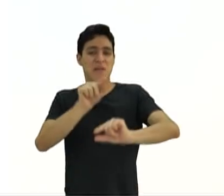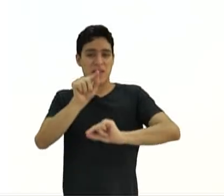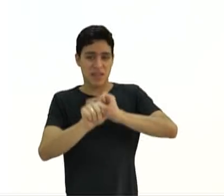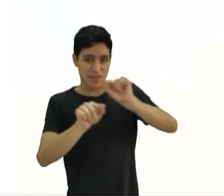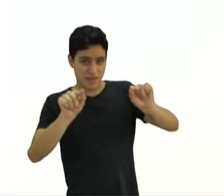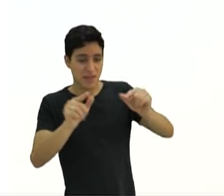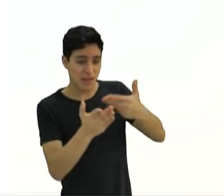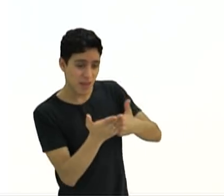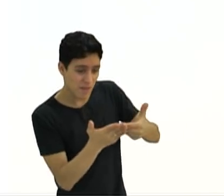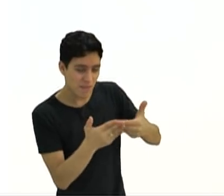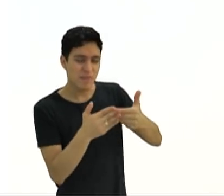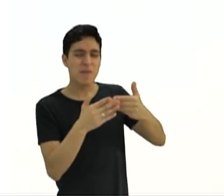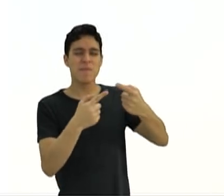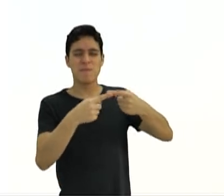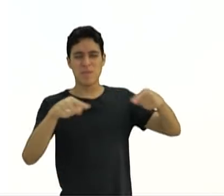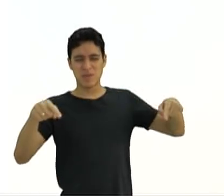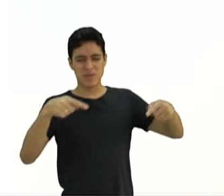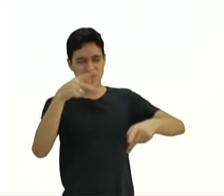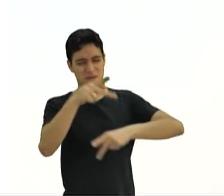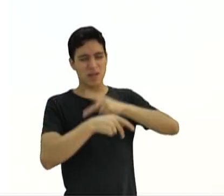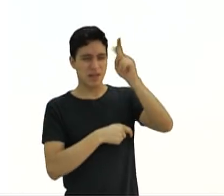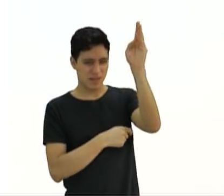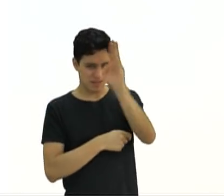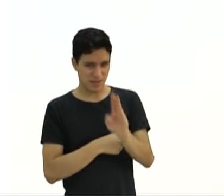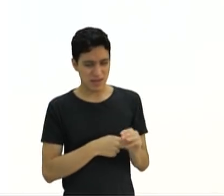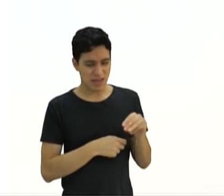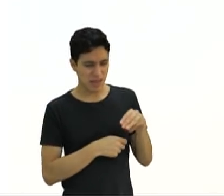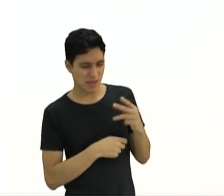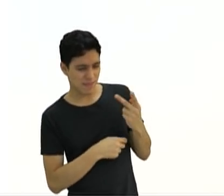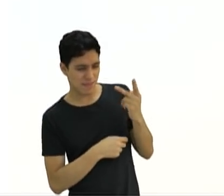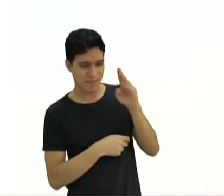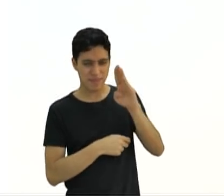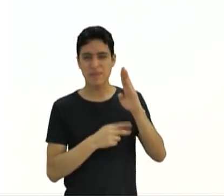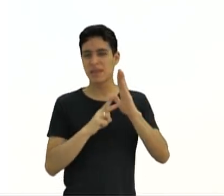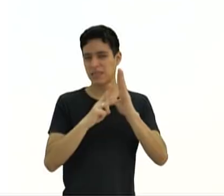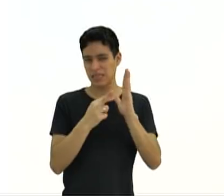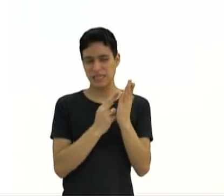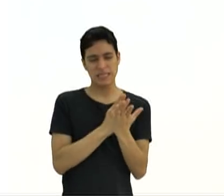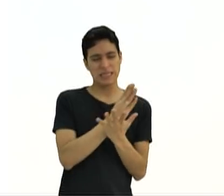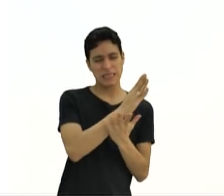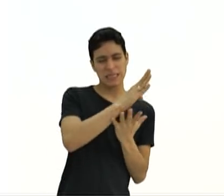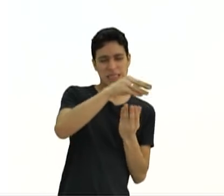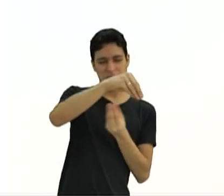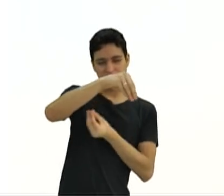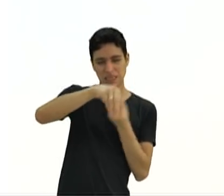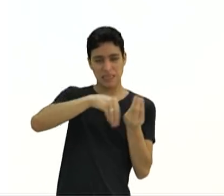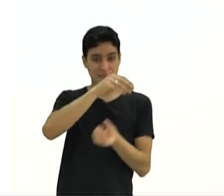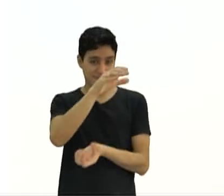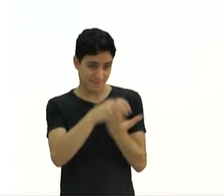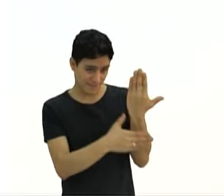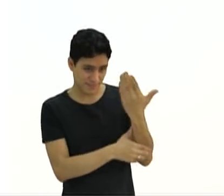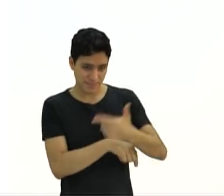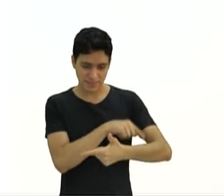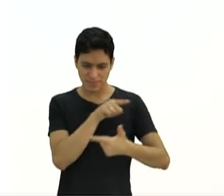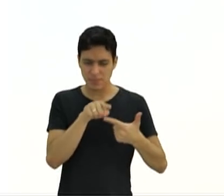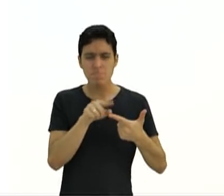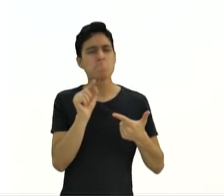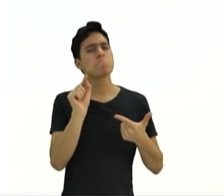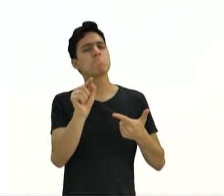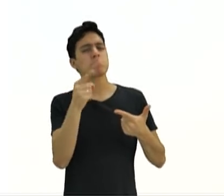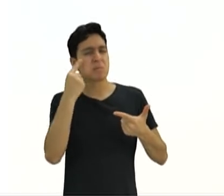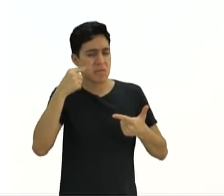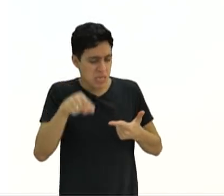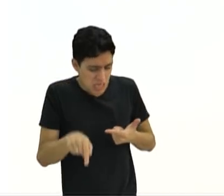na música popular brasileira, né? Que é uma mistura de diversas vertentes musicais. Depois a gente viu um pouquinho